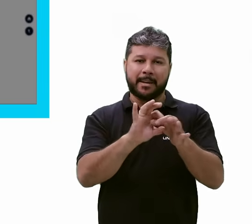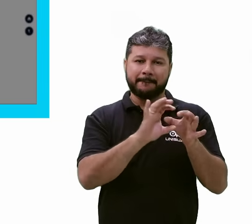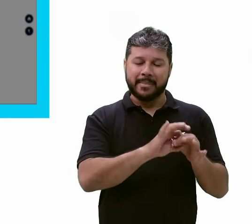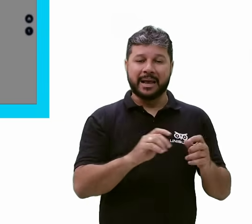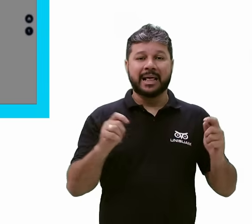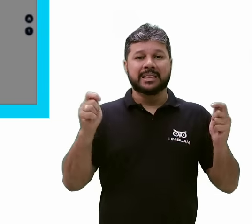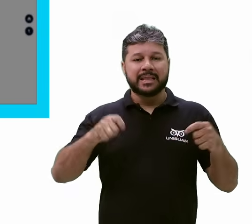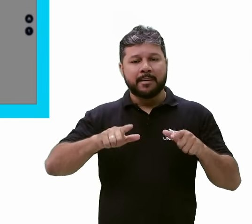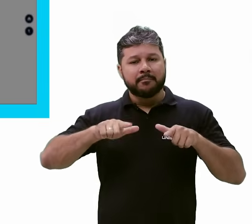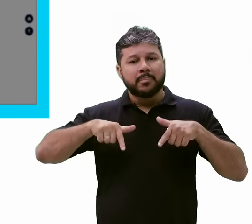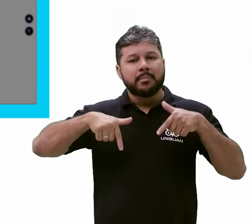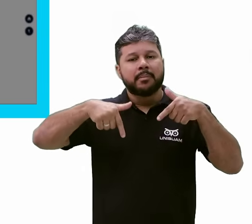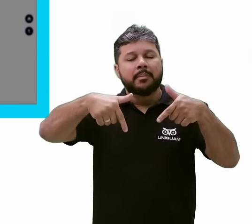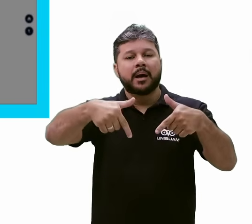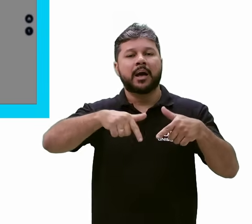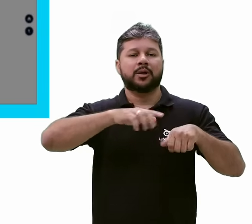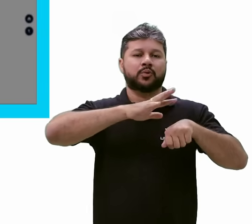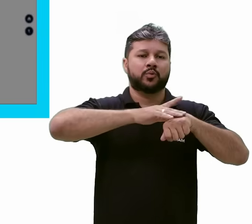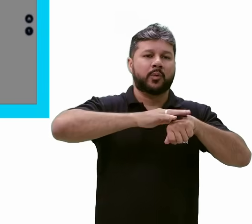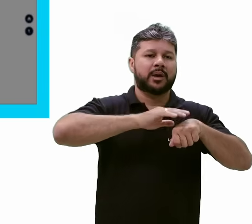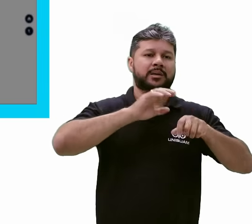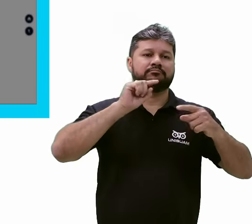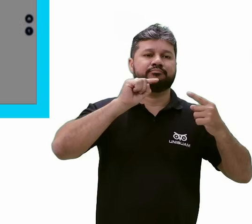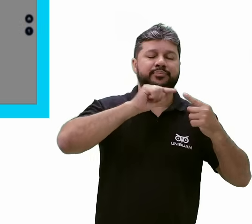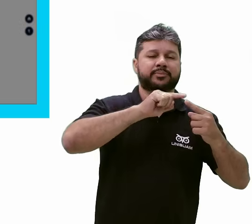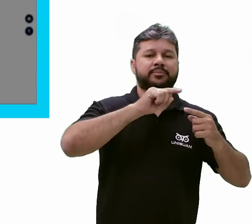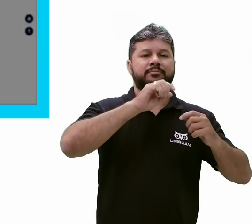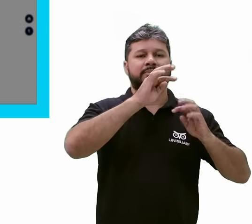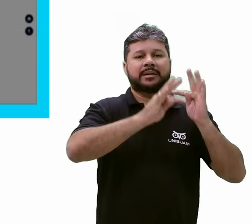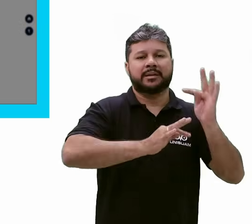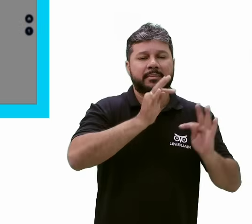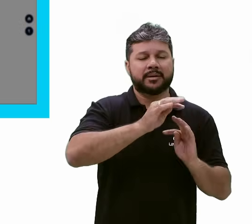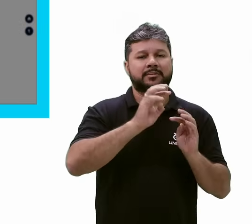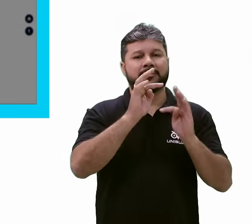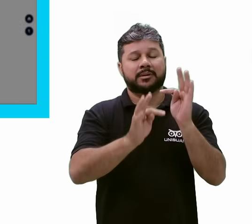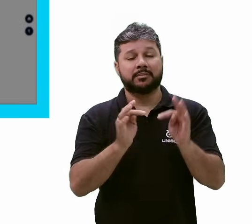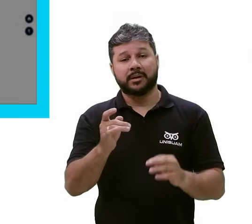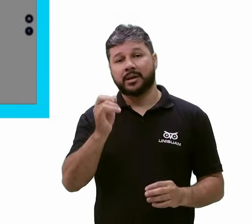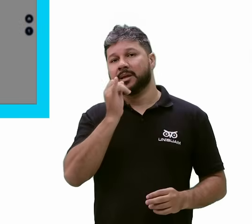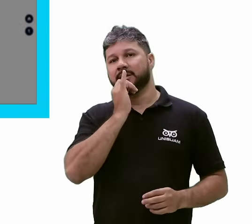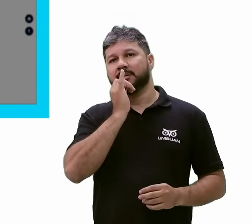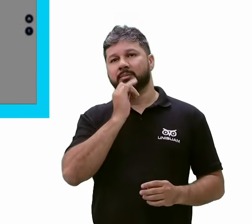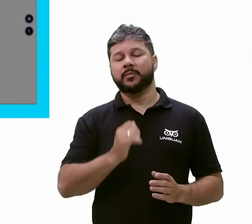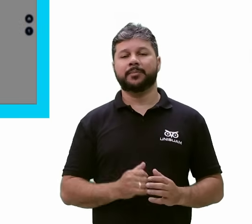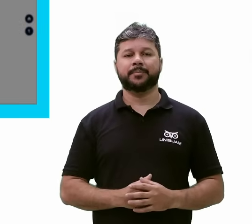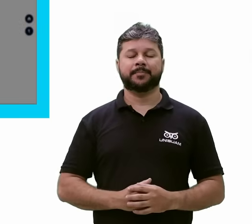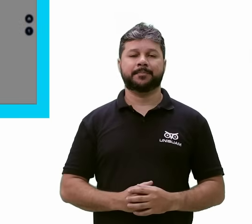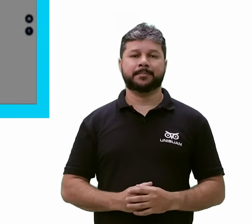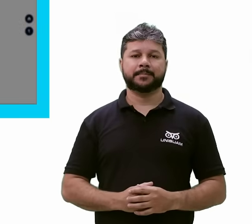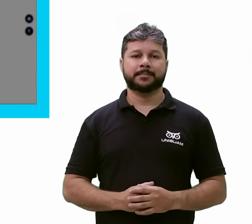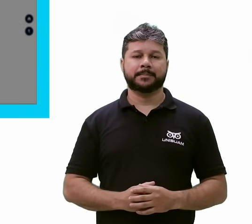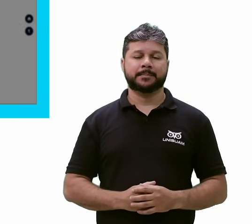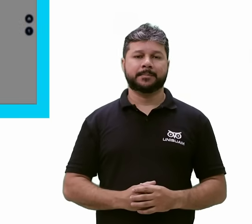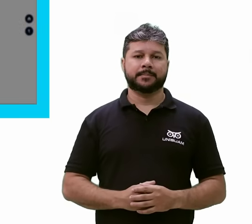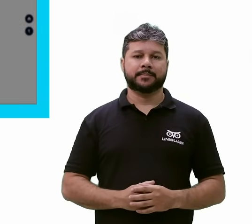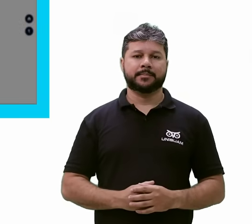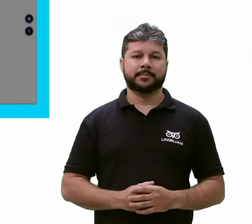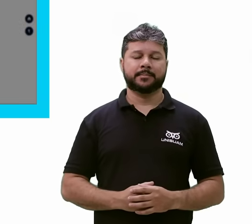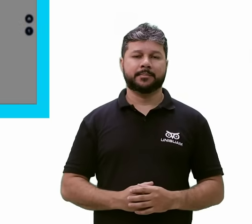combinados agindo para determinadas doenças, tá? Então, a gente tem ali, ó,